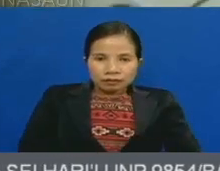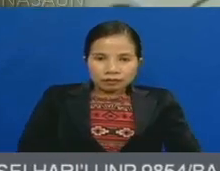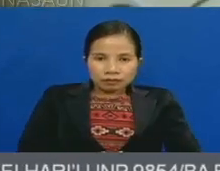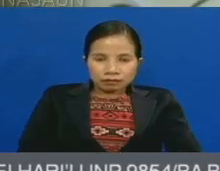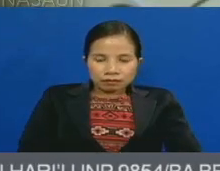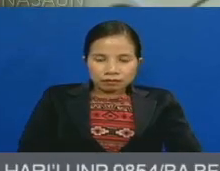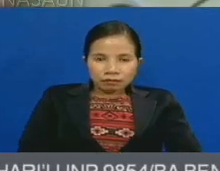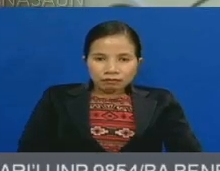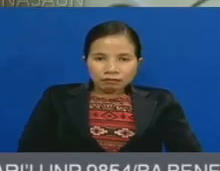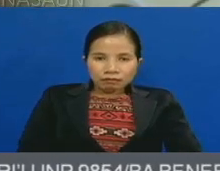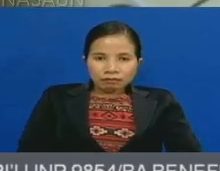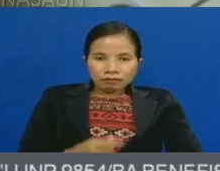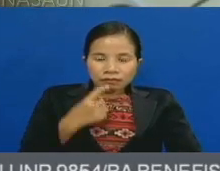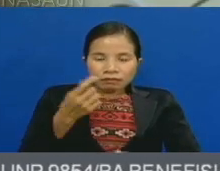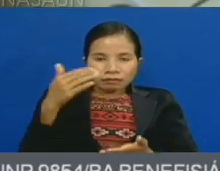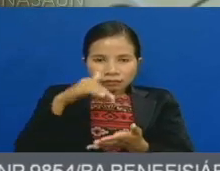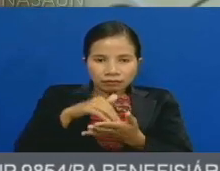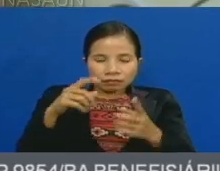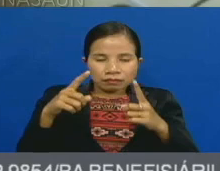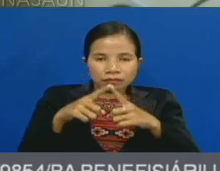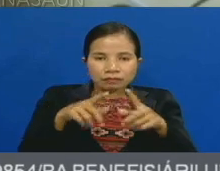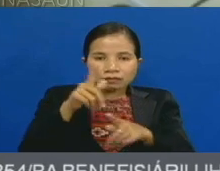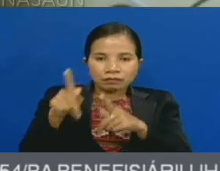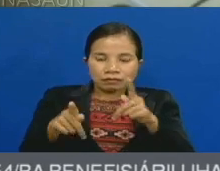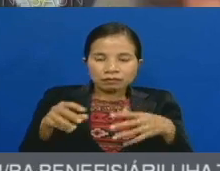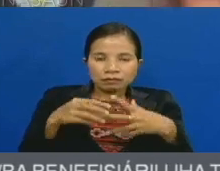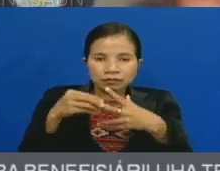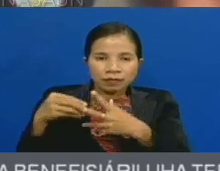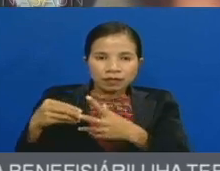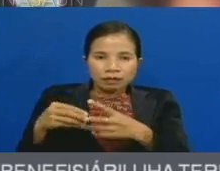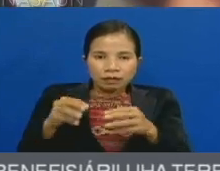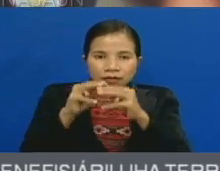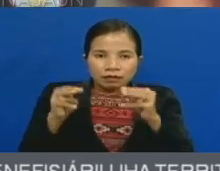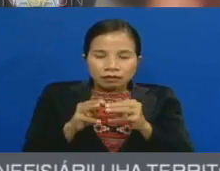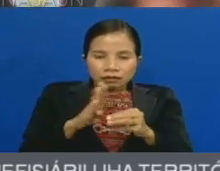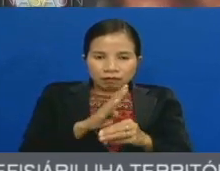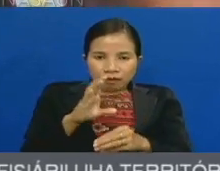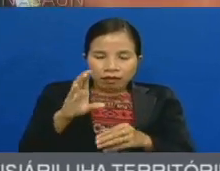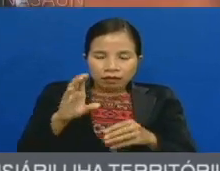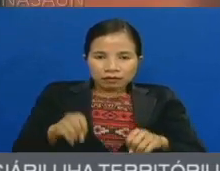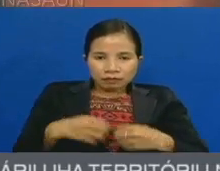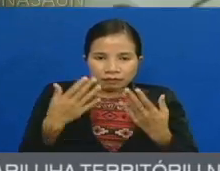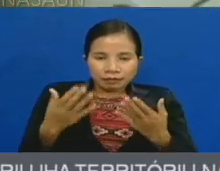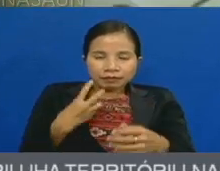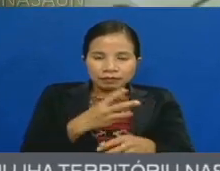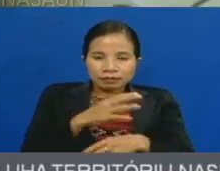Apela dal tamba iha benene populasaun tu liliu iha munisipio Baucau. O insapar ita